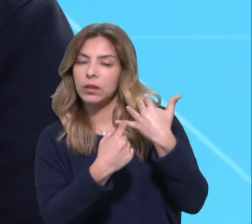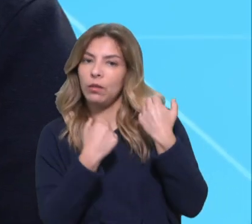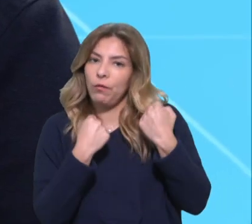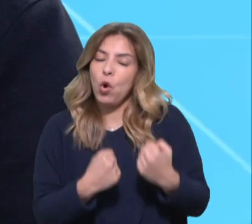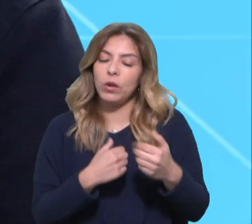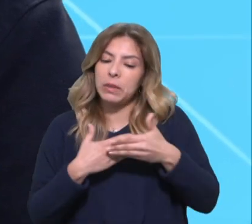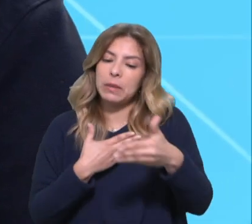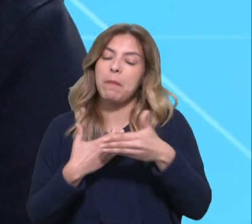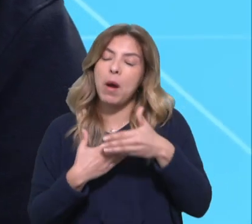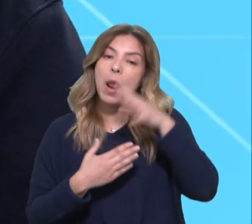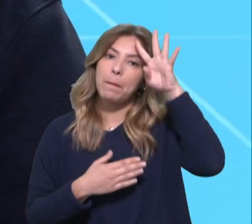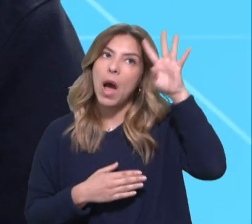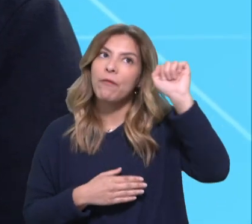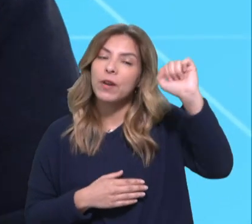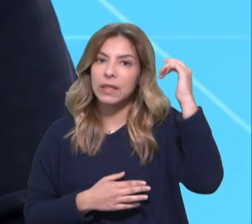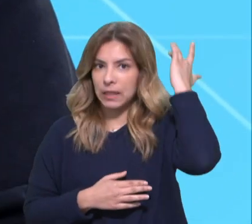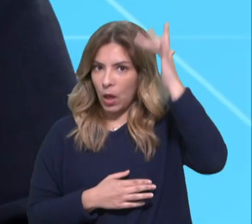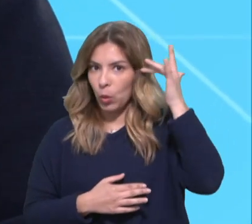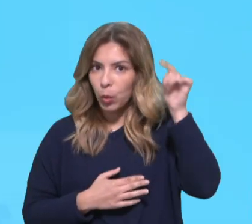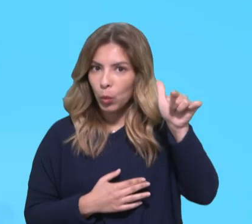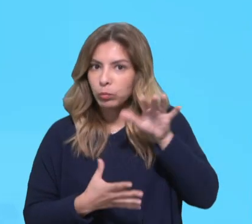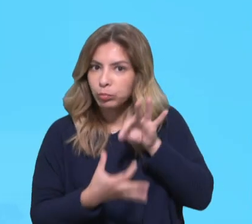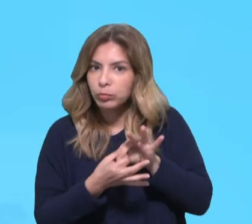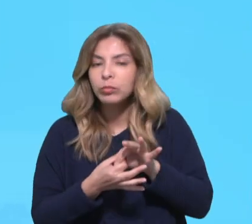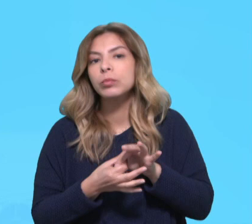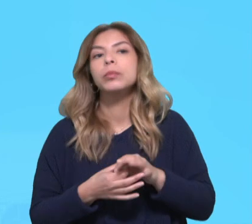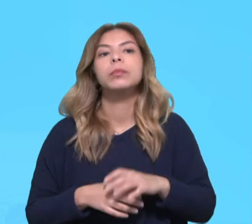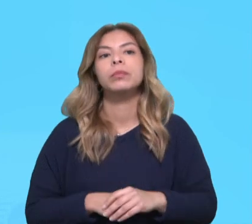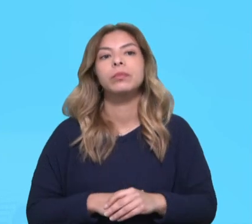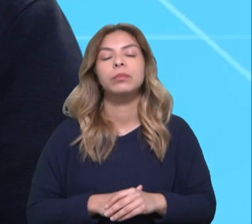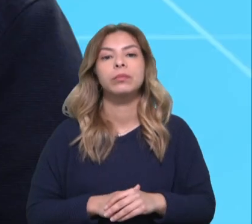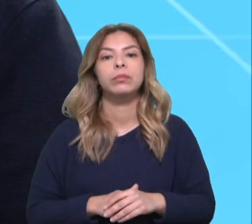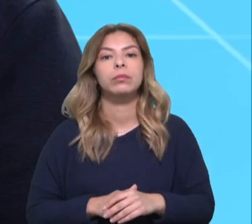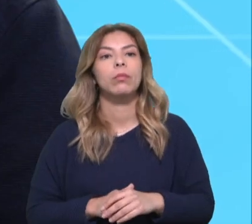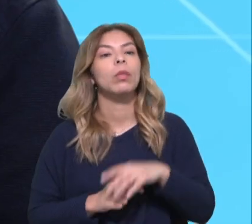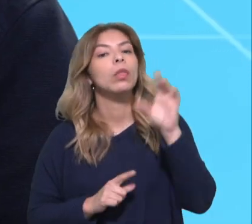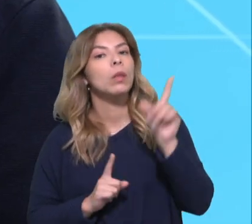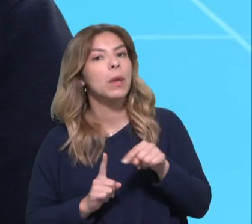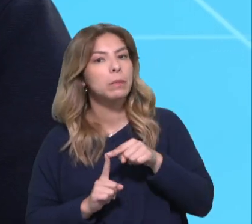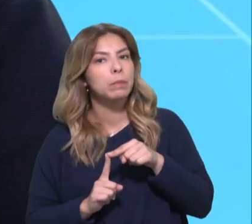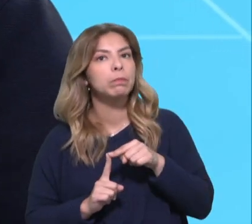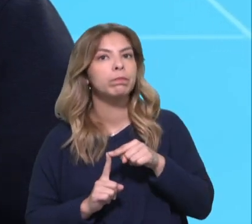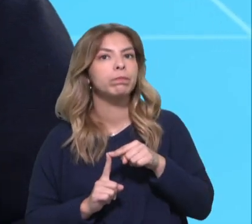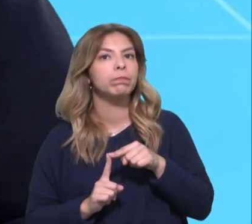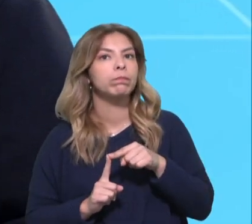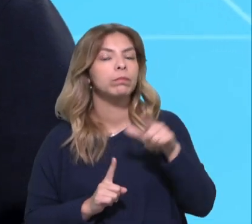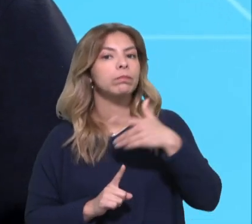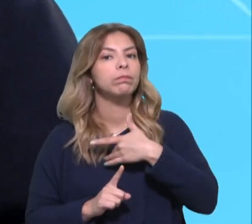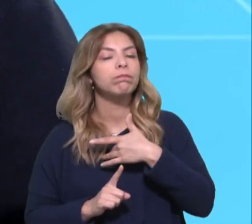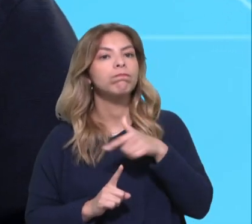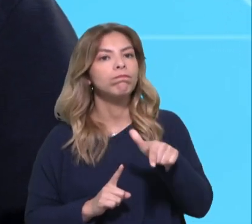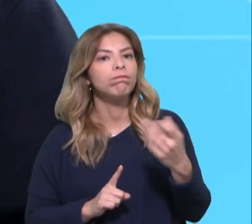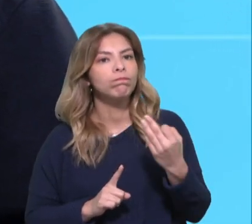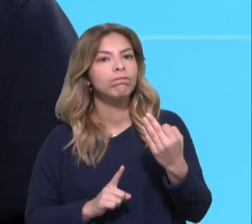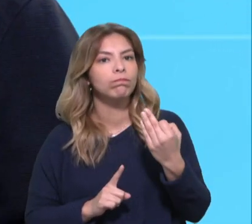Santa de Braga, e já lá vamos, que eu quero falar também na rede europeia. Sim. E, por exemplo, um dos